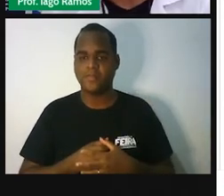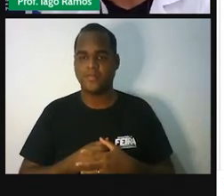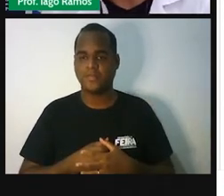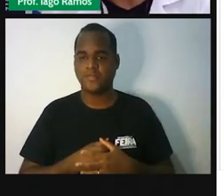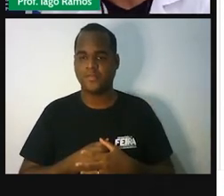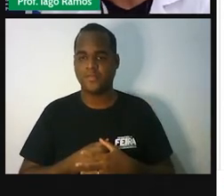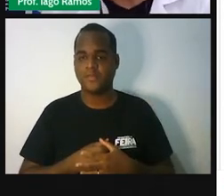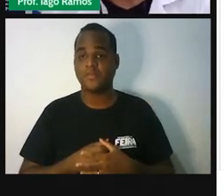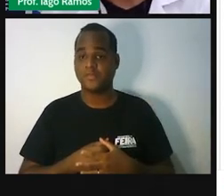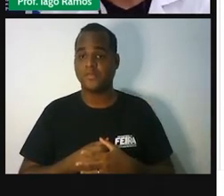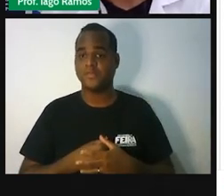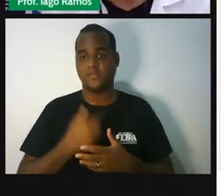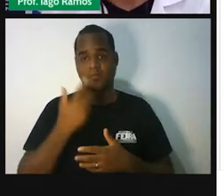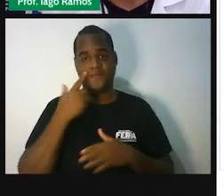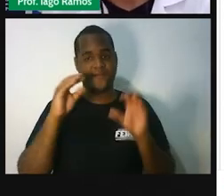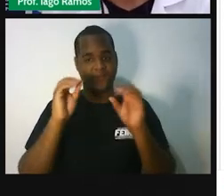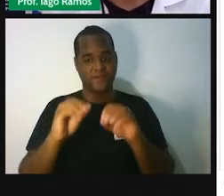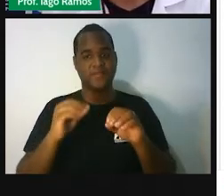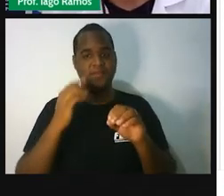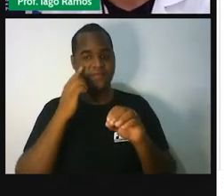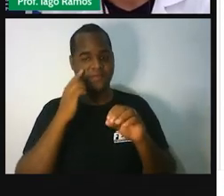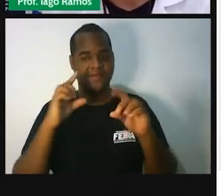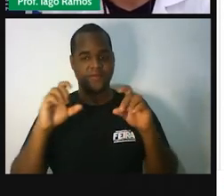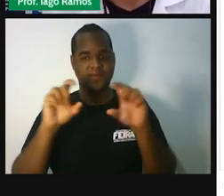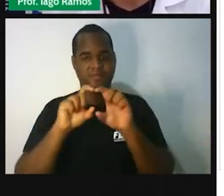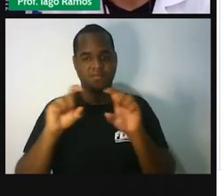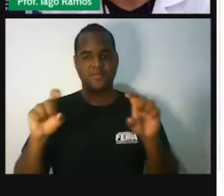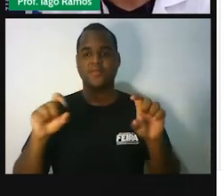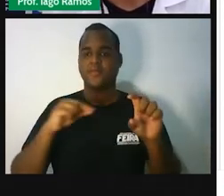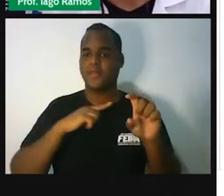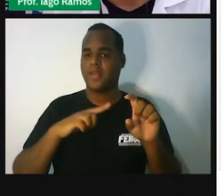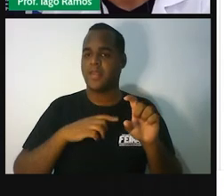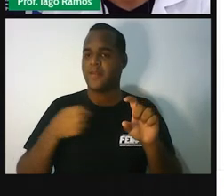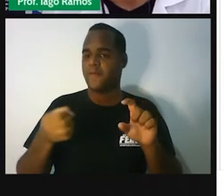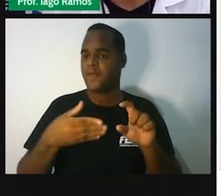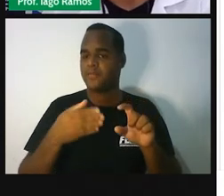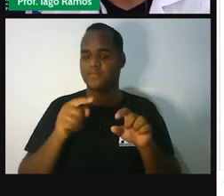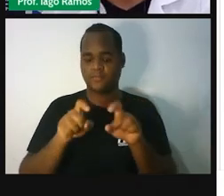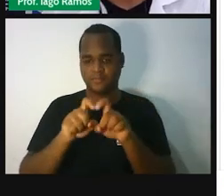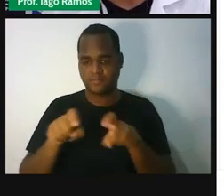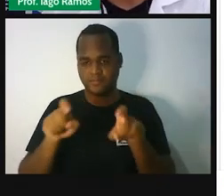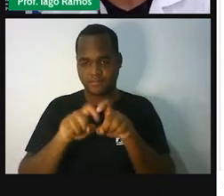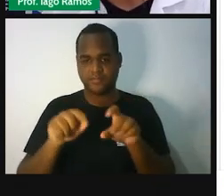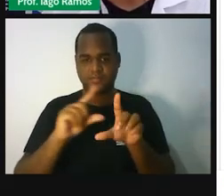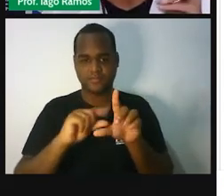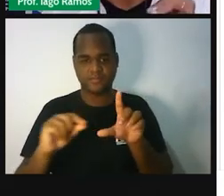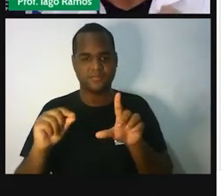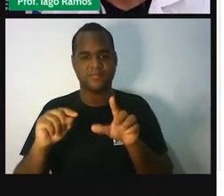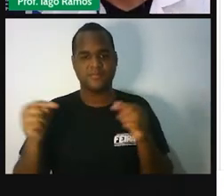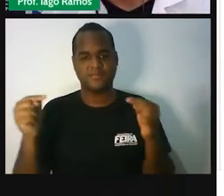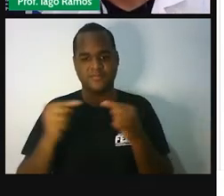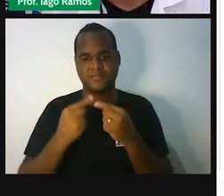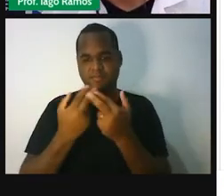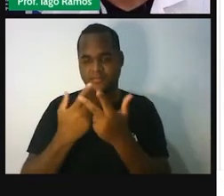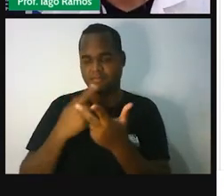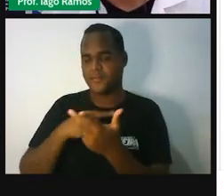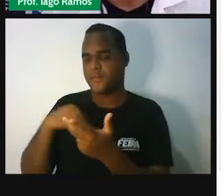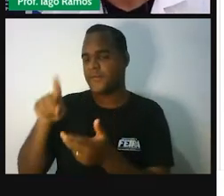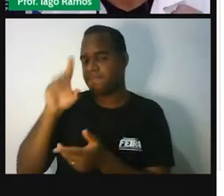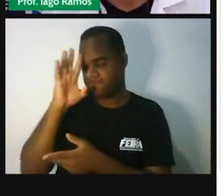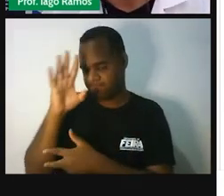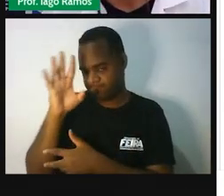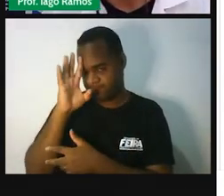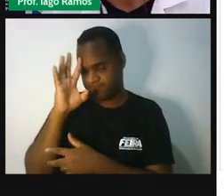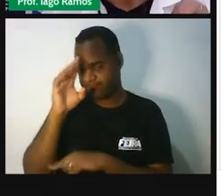Eu tirei, né, essa imagem de um site, né, na internet como modelo para a gente pensar no